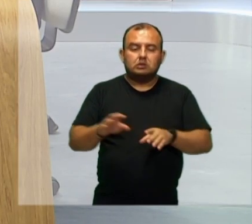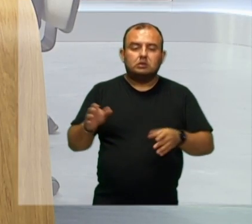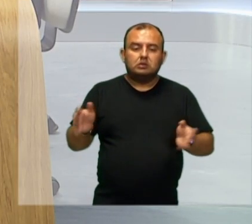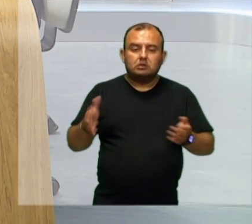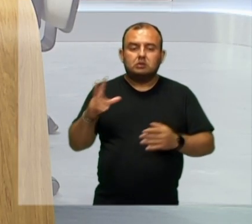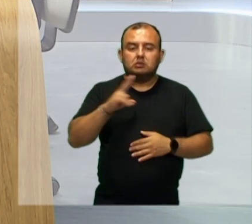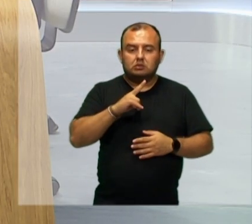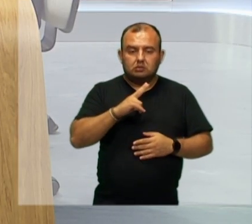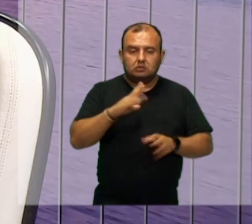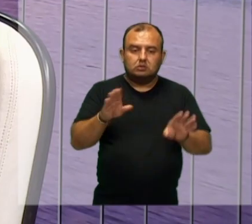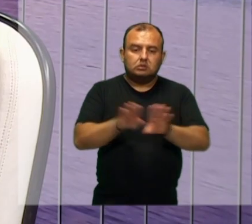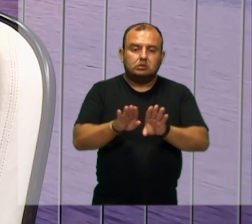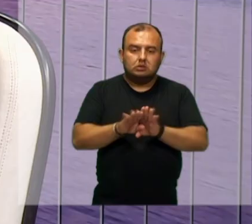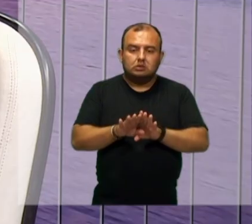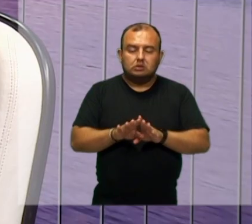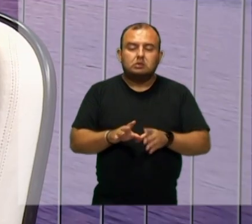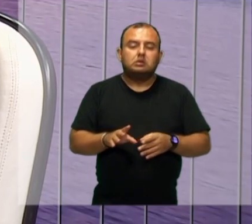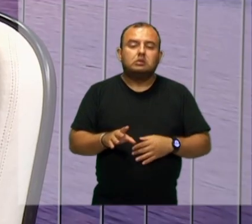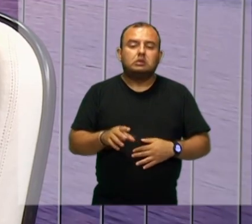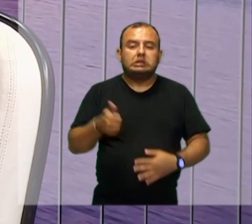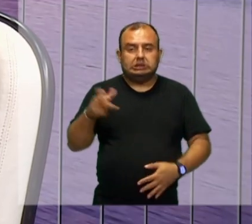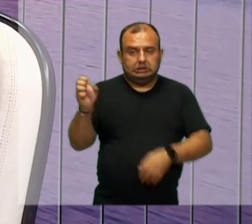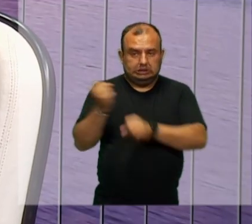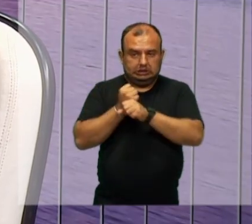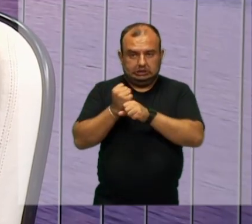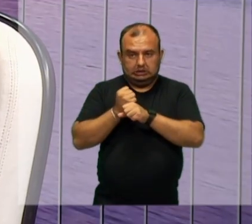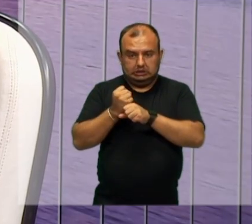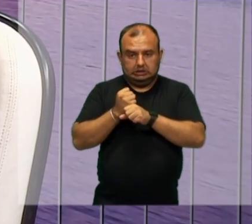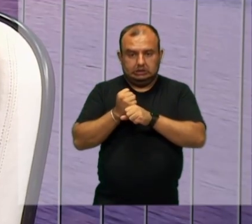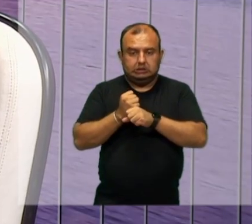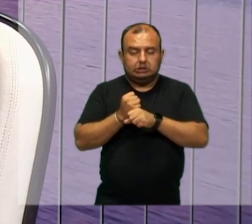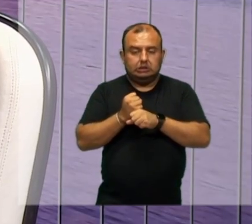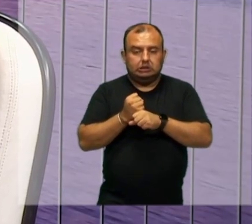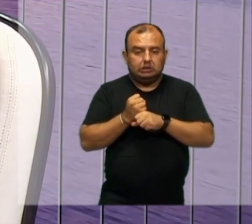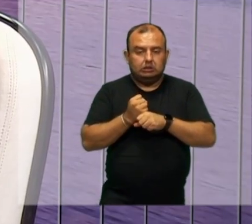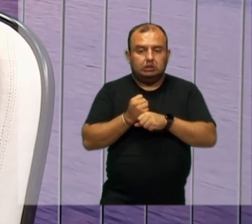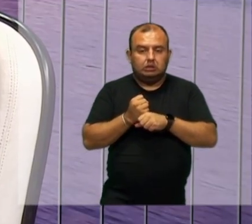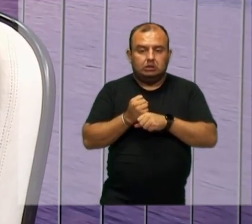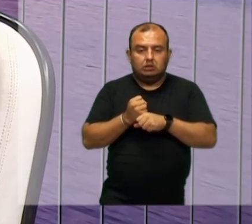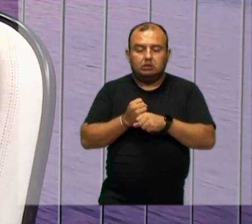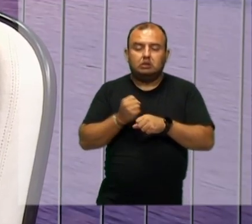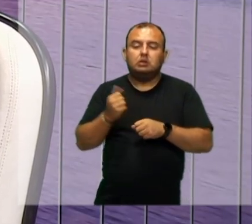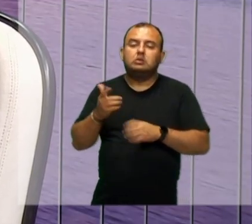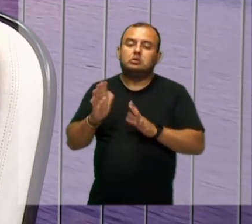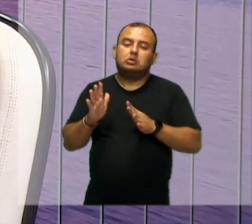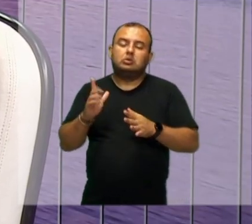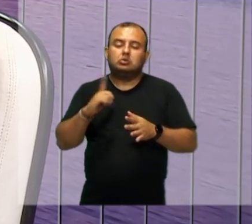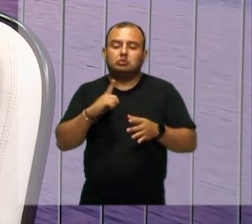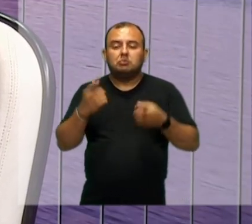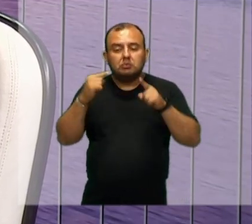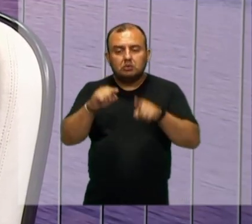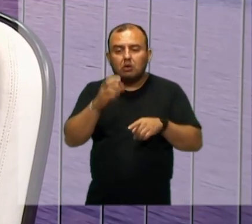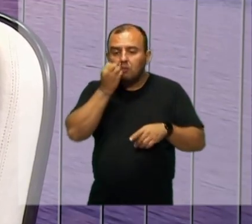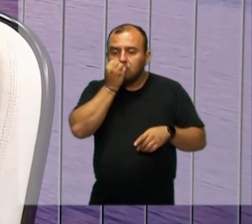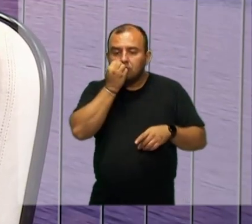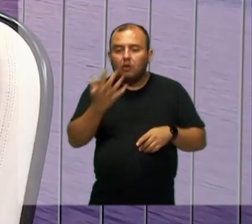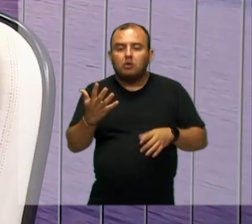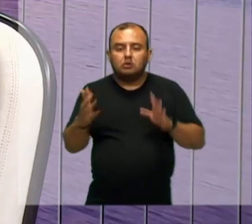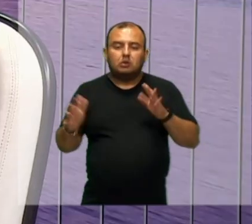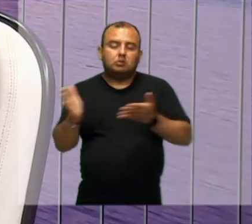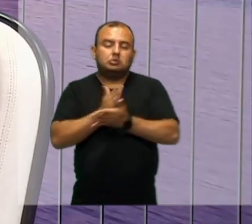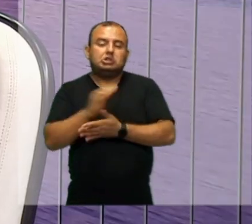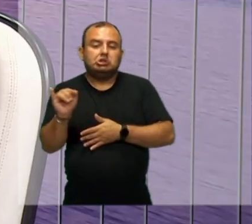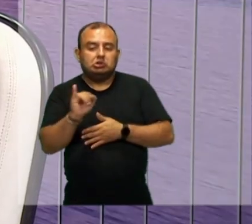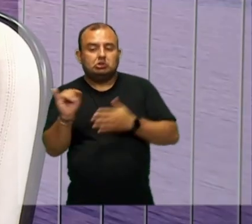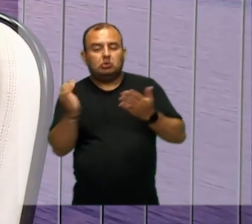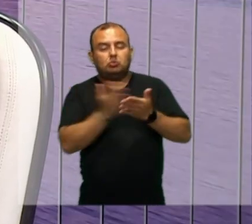né? Sim. Nesses 15 anos de esporte, de alto rendimento, eu já tive bons parceiros, alguns de Itajaí, outros